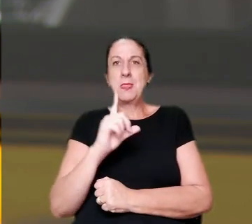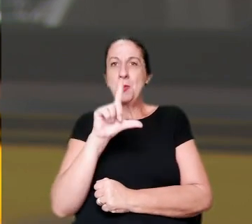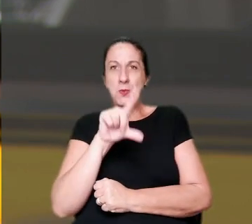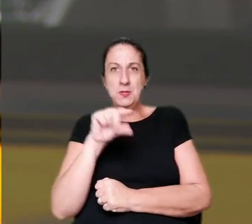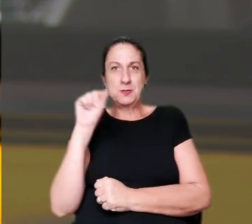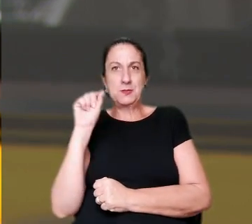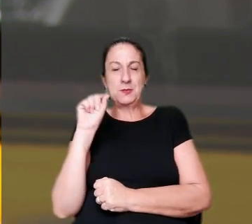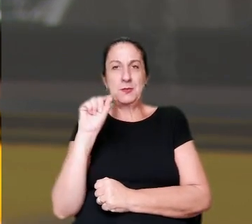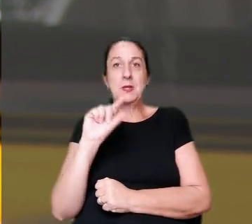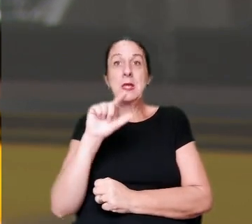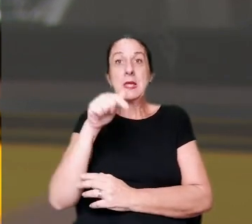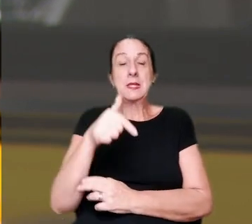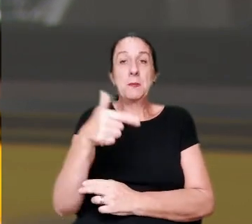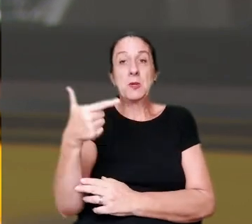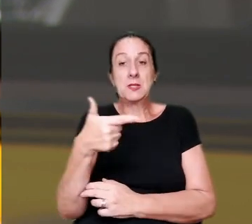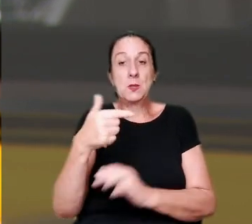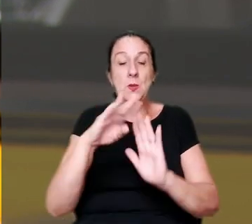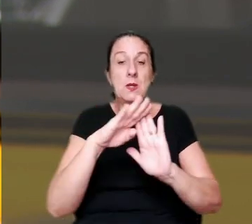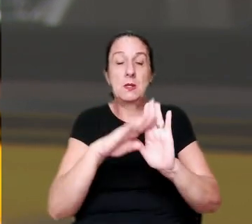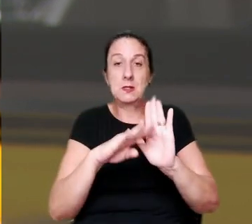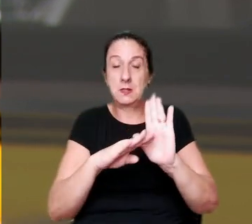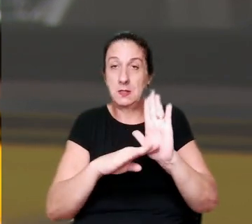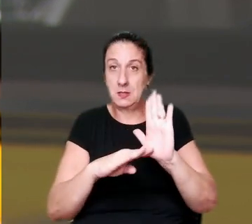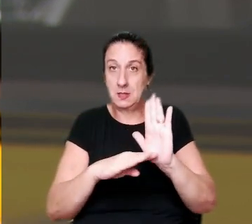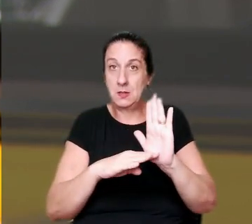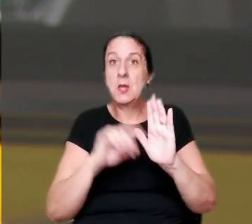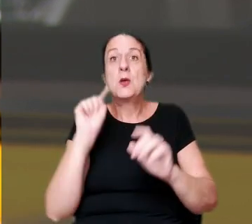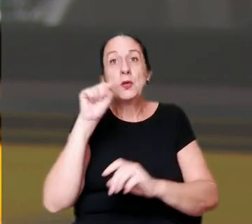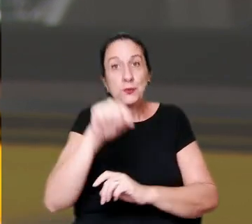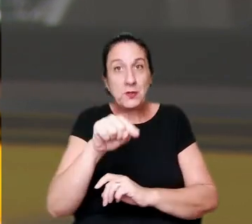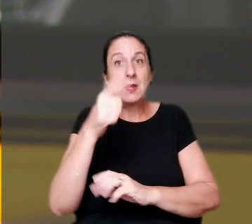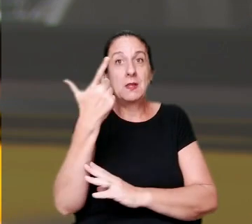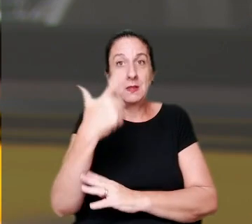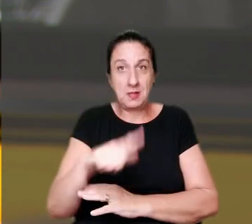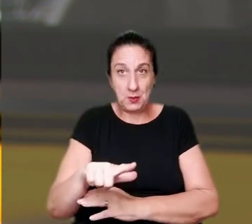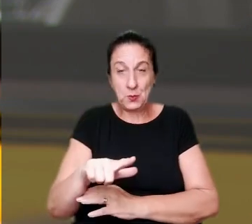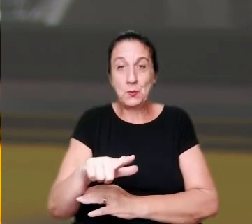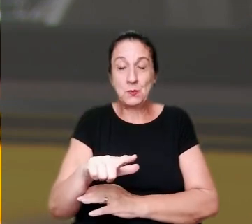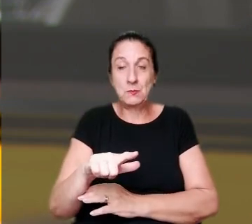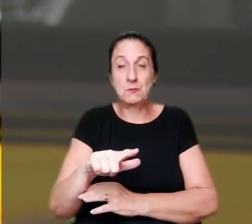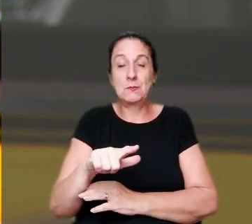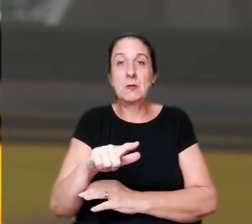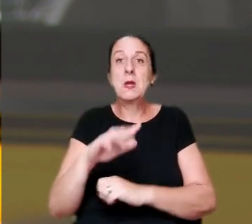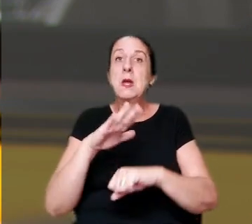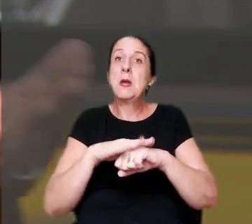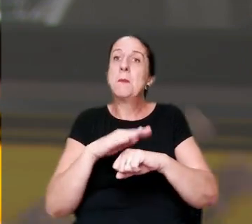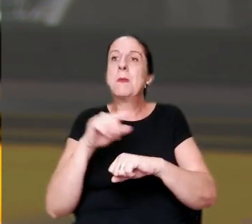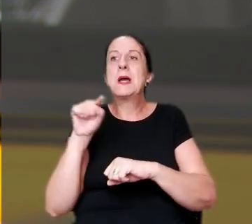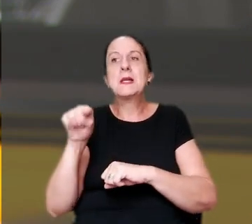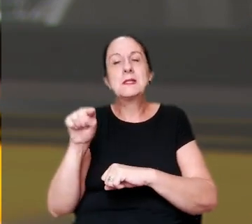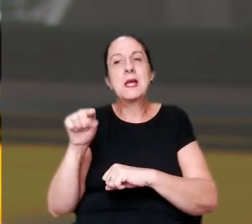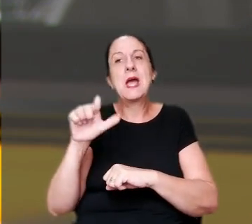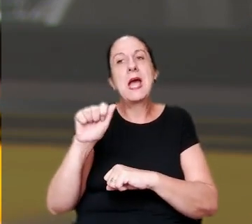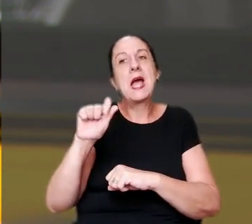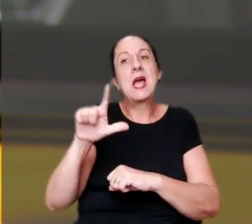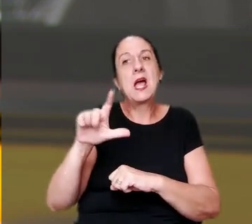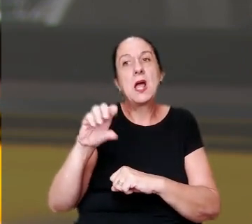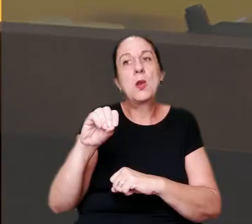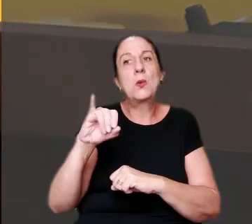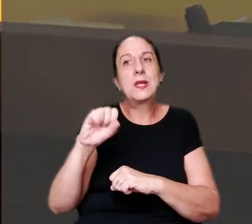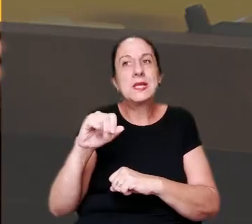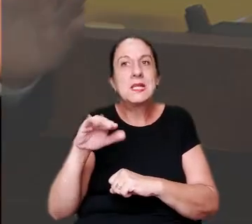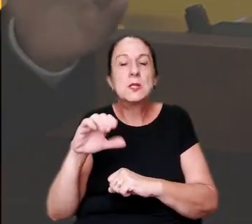fui escolhido, depois na segunda lista eu fui indicado de novo, mas era a vez do ministro